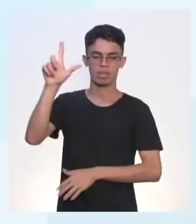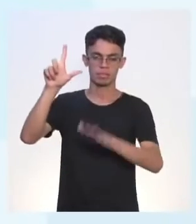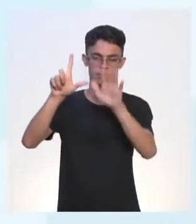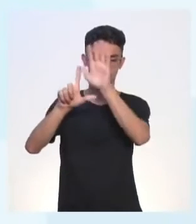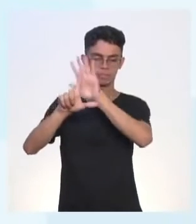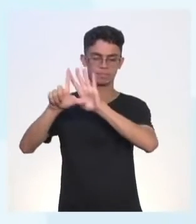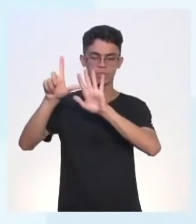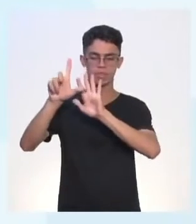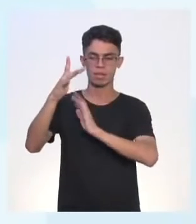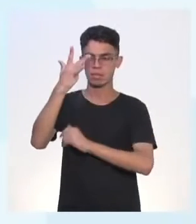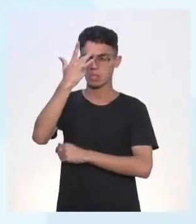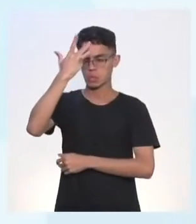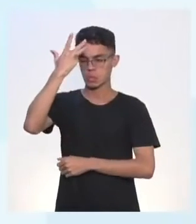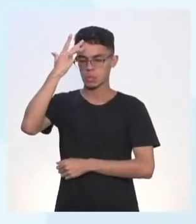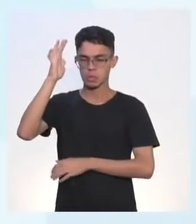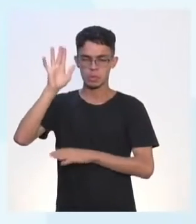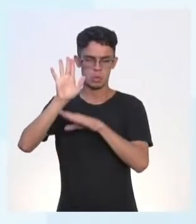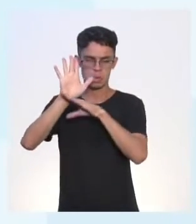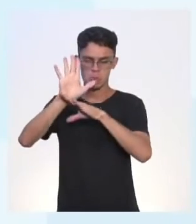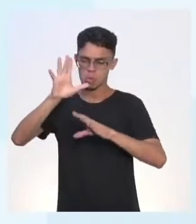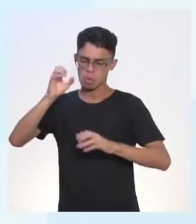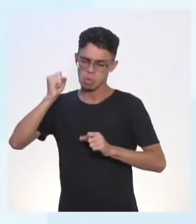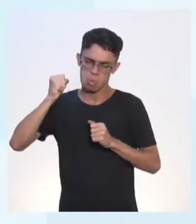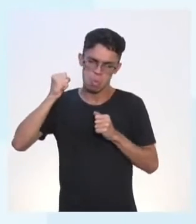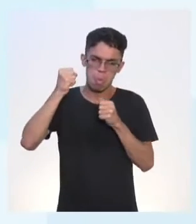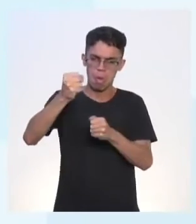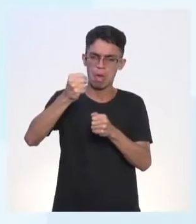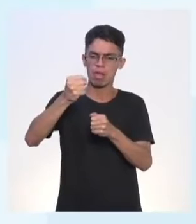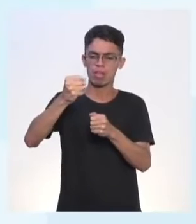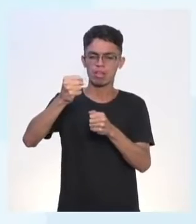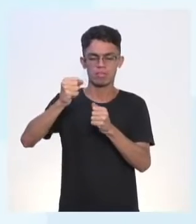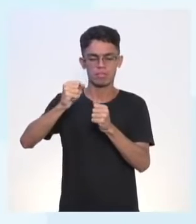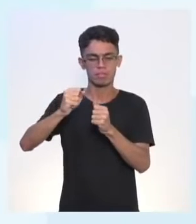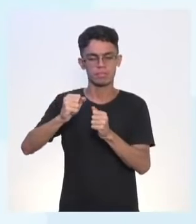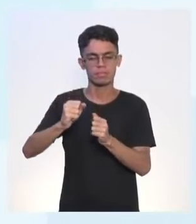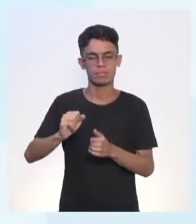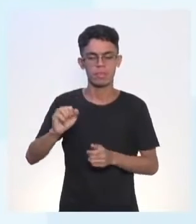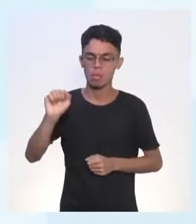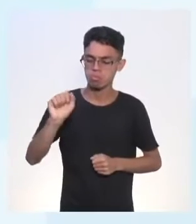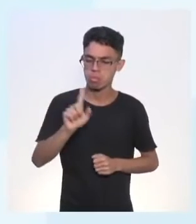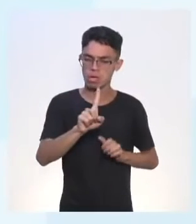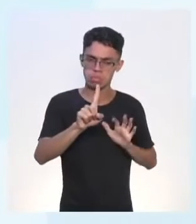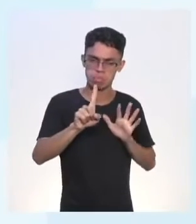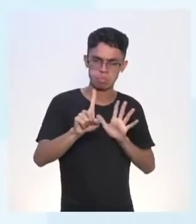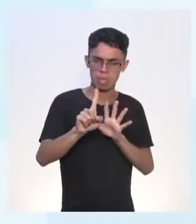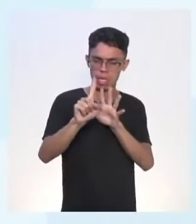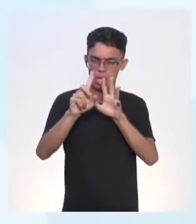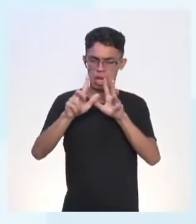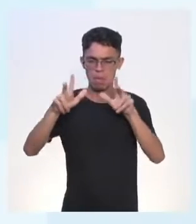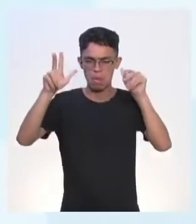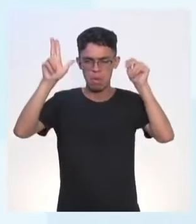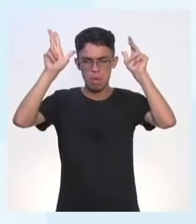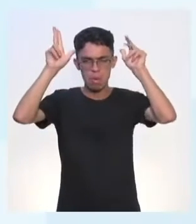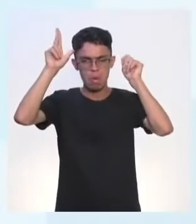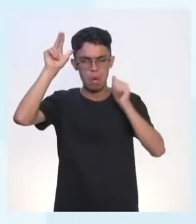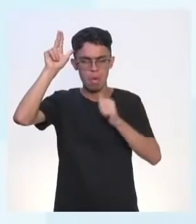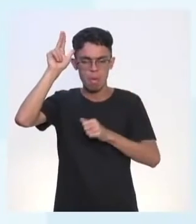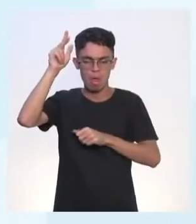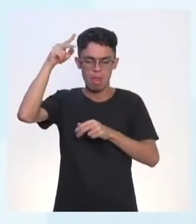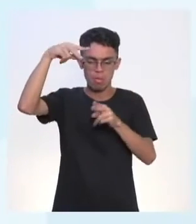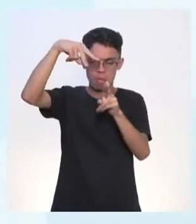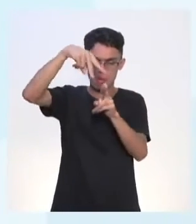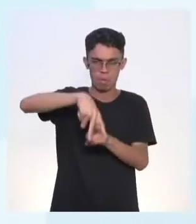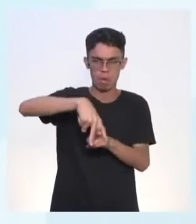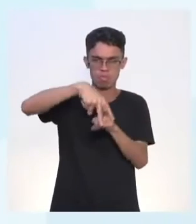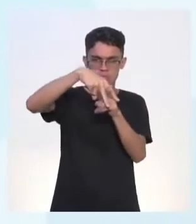um herói de guerra, né, um herói de batalha. Né, ele está montado aí em seu cavalo, tirando o seu